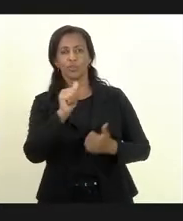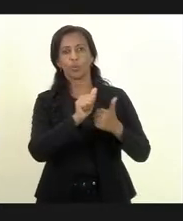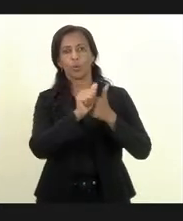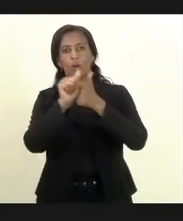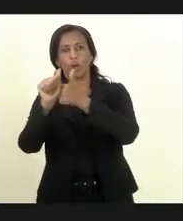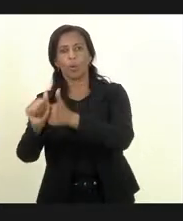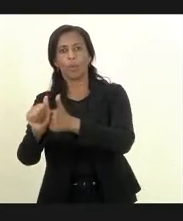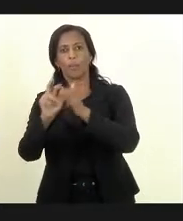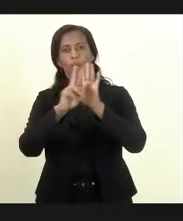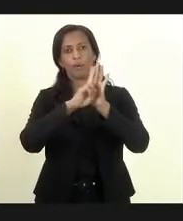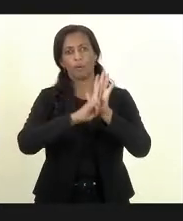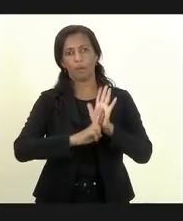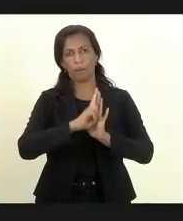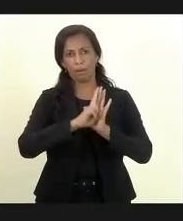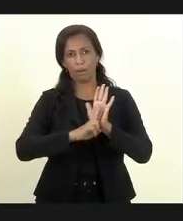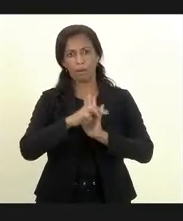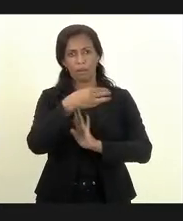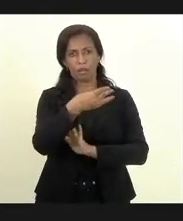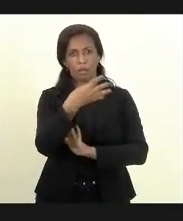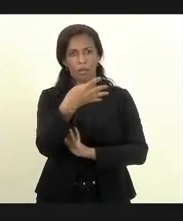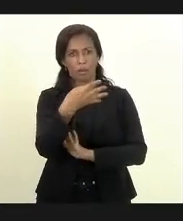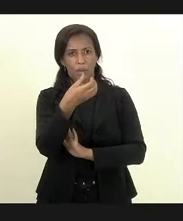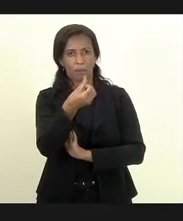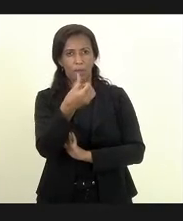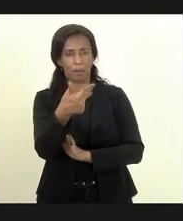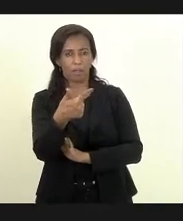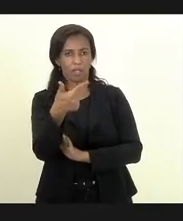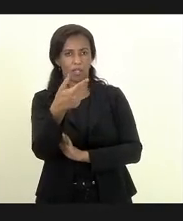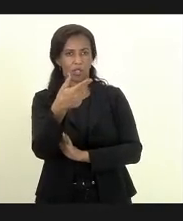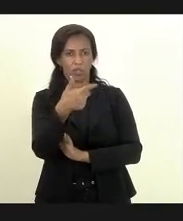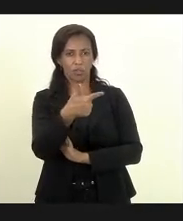relator no projeto 3463 de 2020.